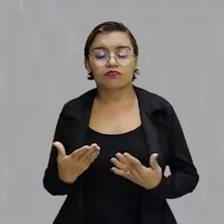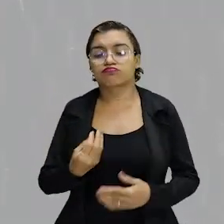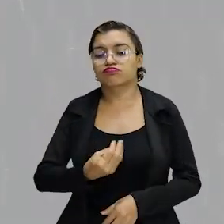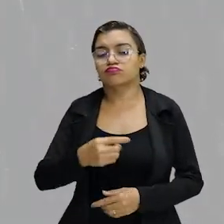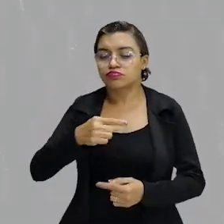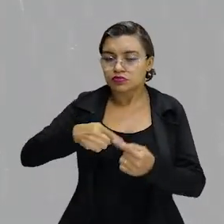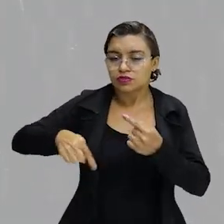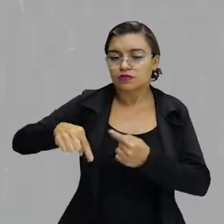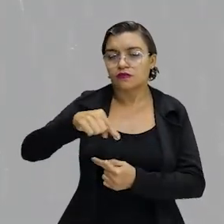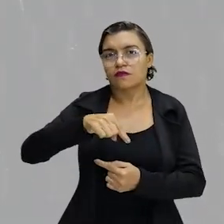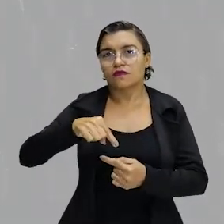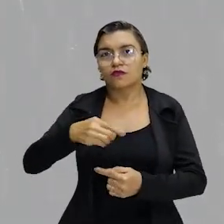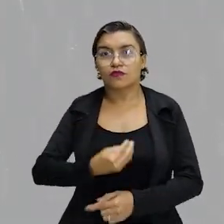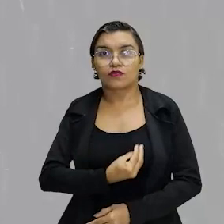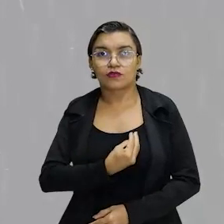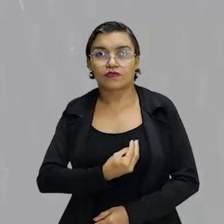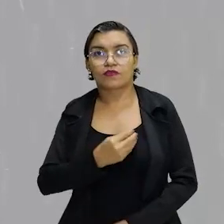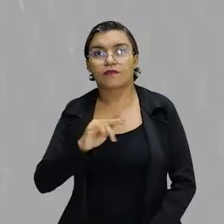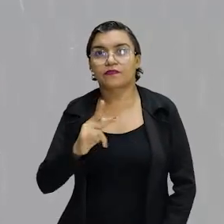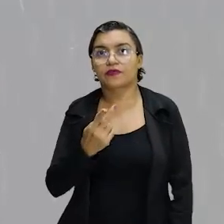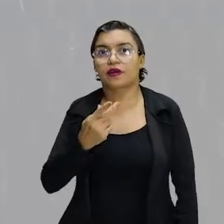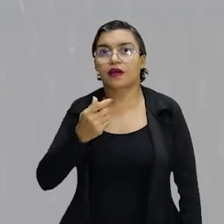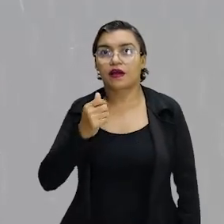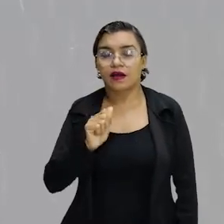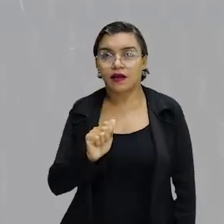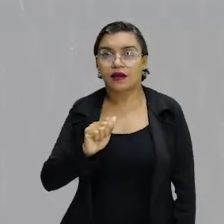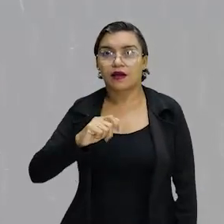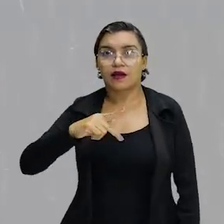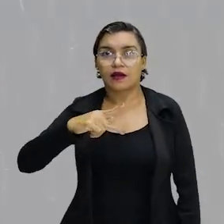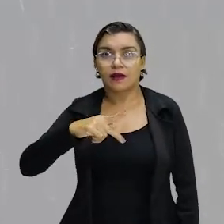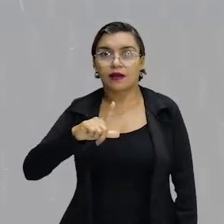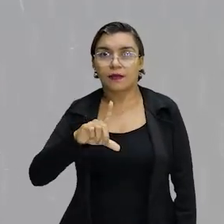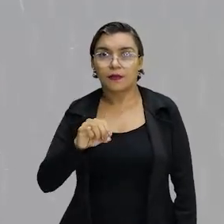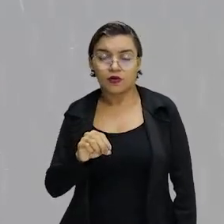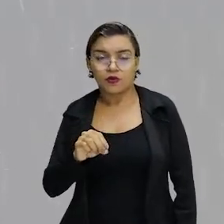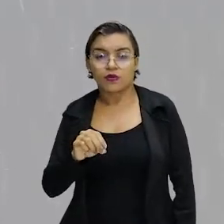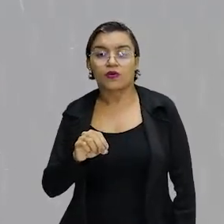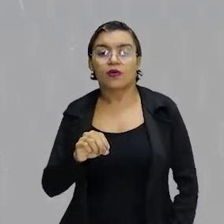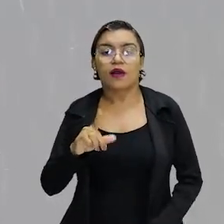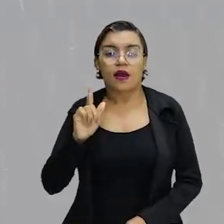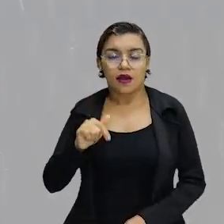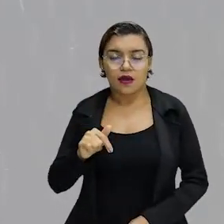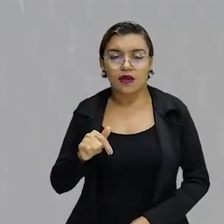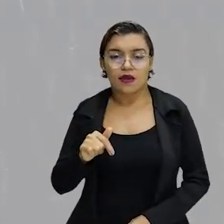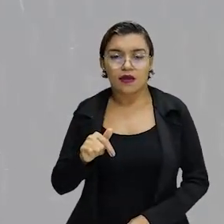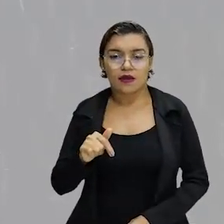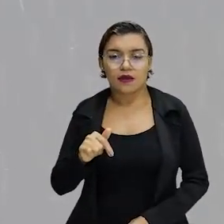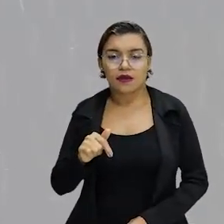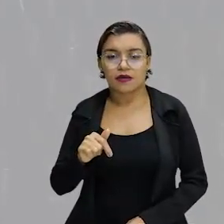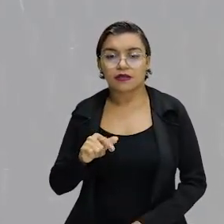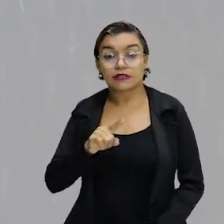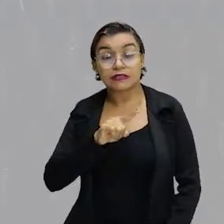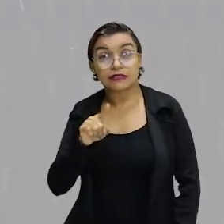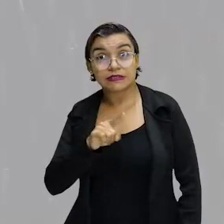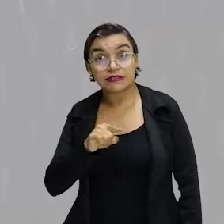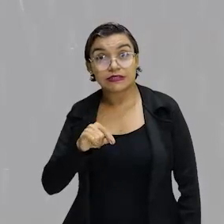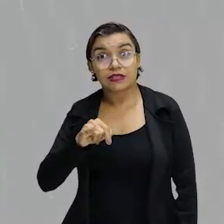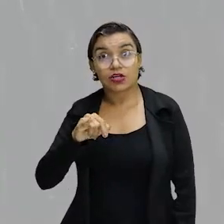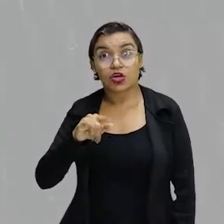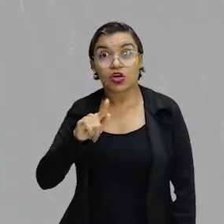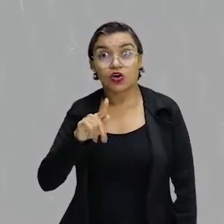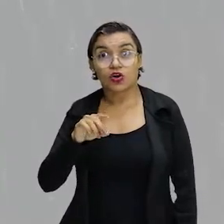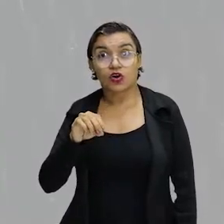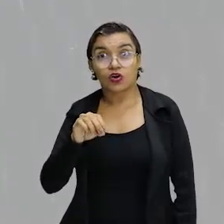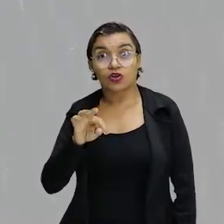vida haplobionte do tipo haplonte, a meiose é zigótica. Certo?